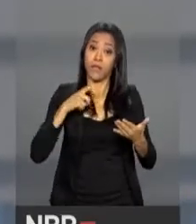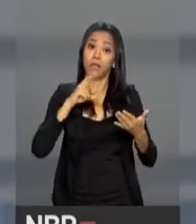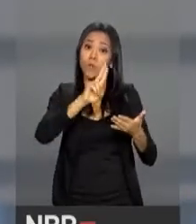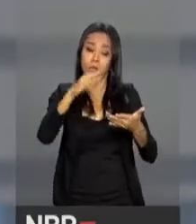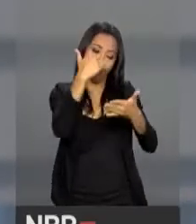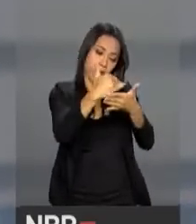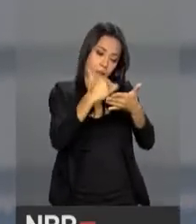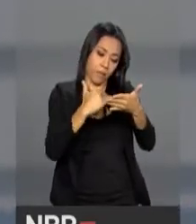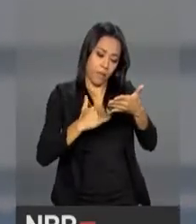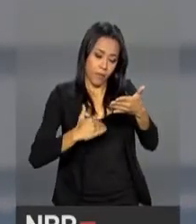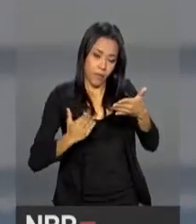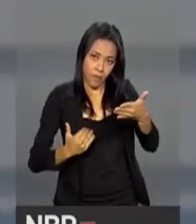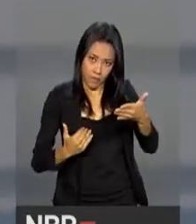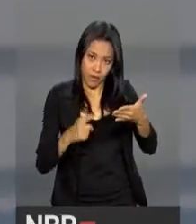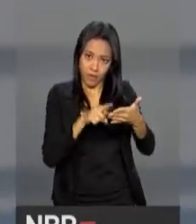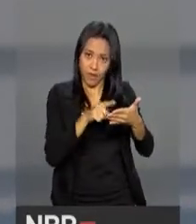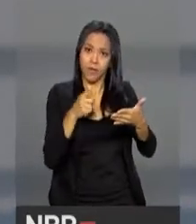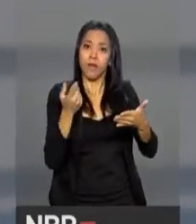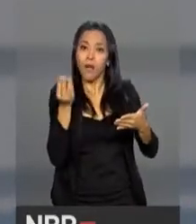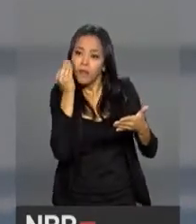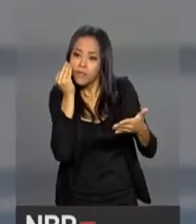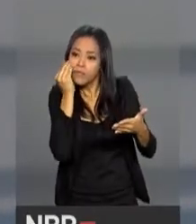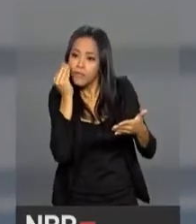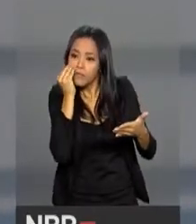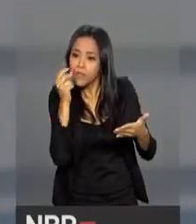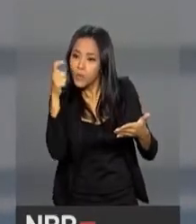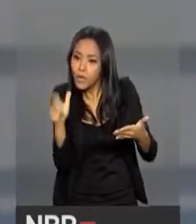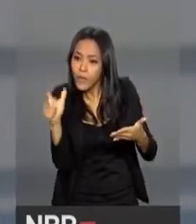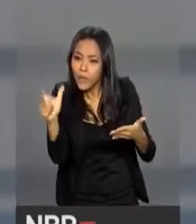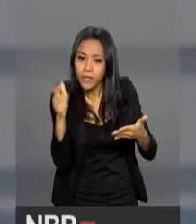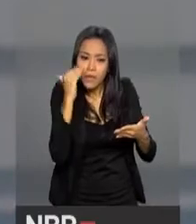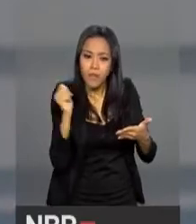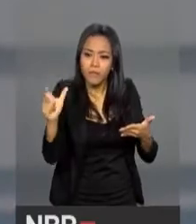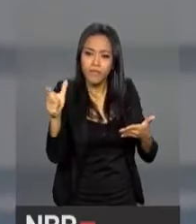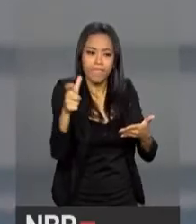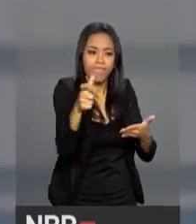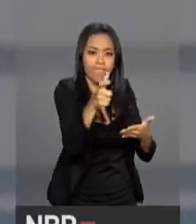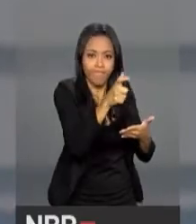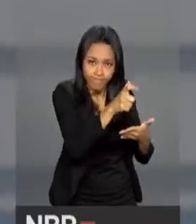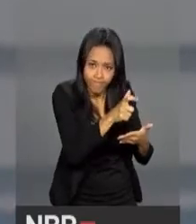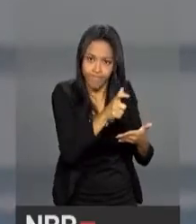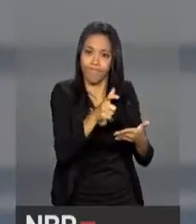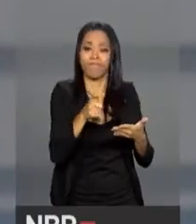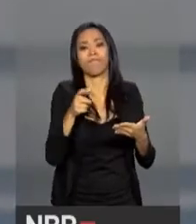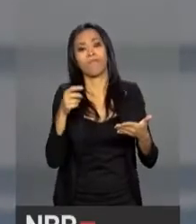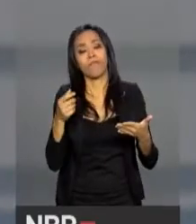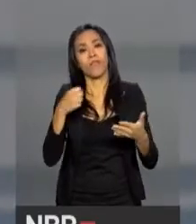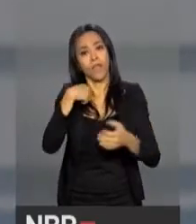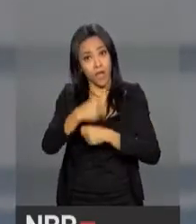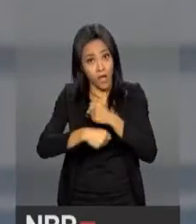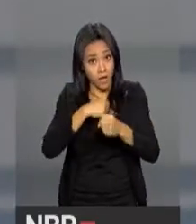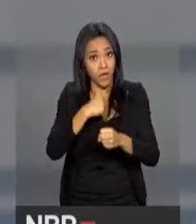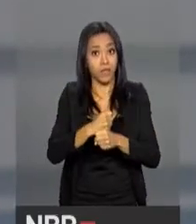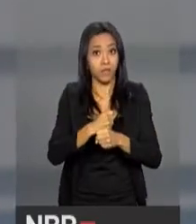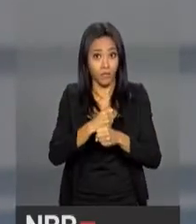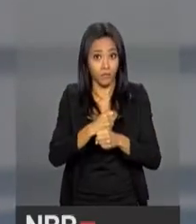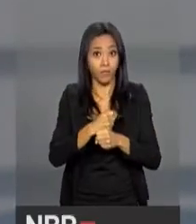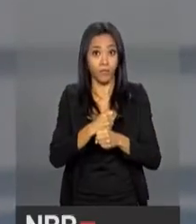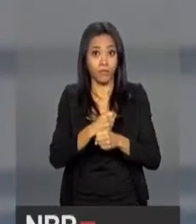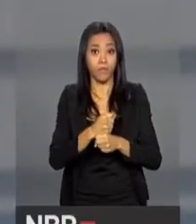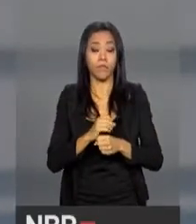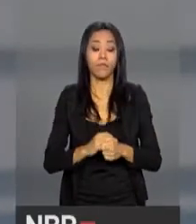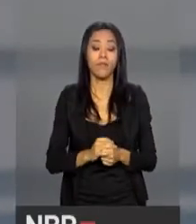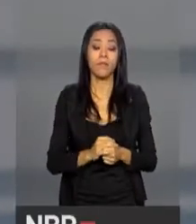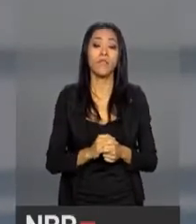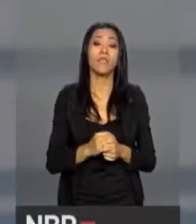da pesquisa nacional por amostras estabelecimentos agropecuários que irá a campo anualmente a partir dos 19